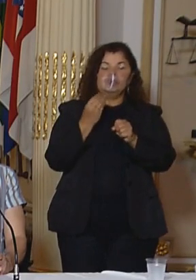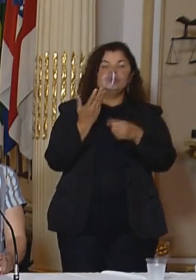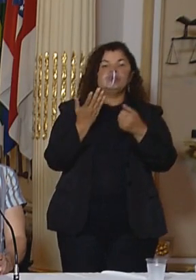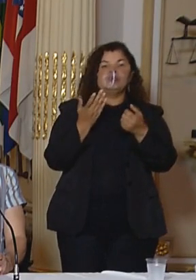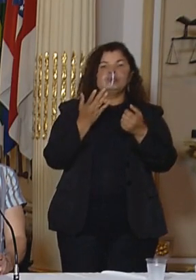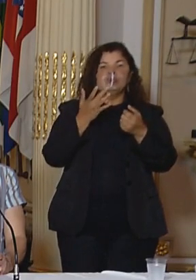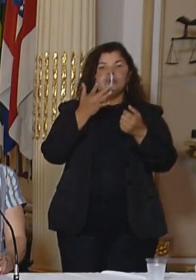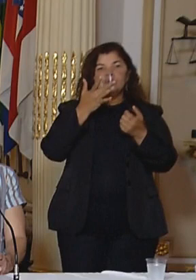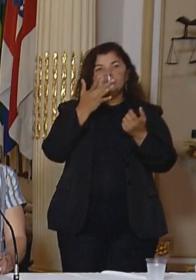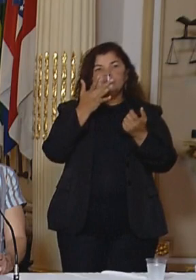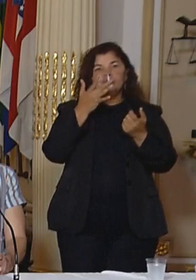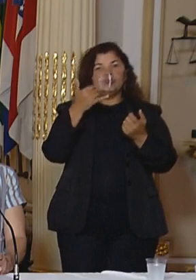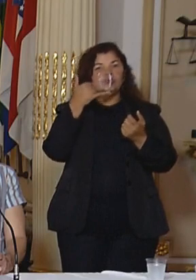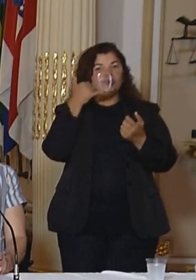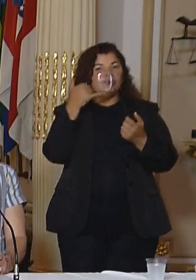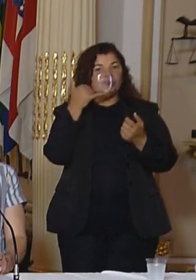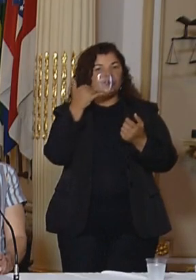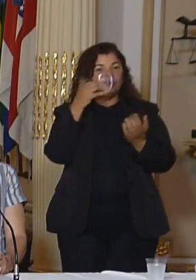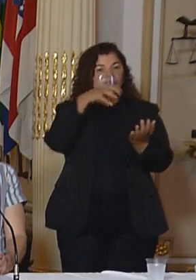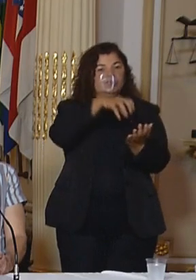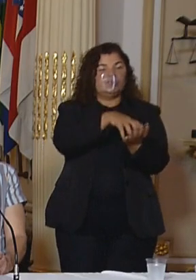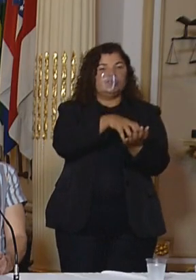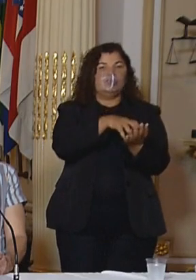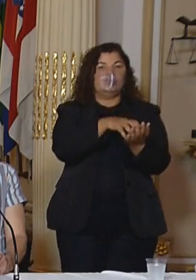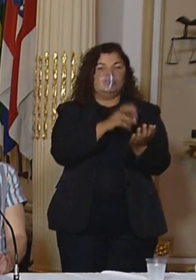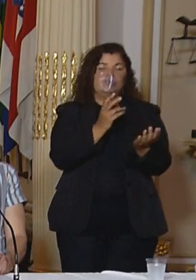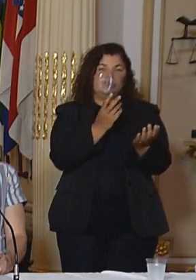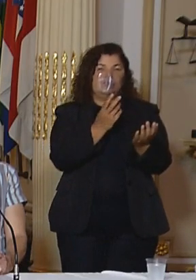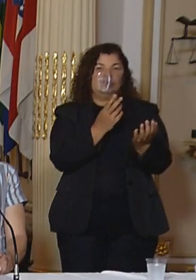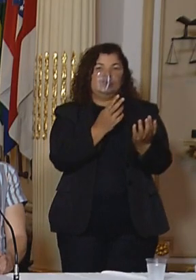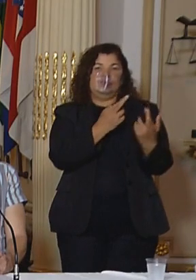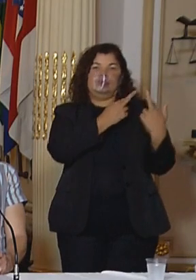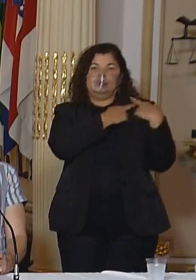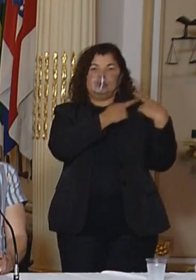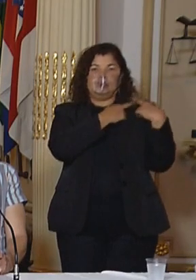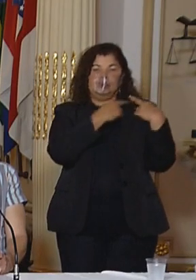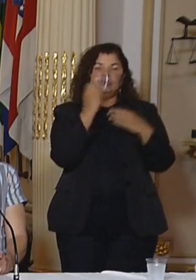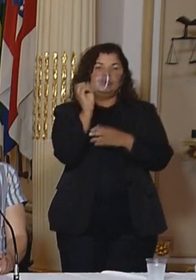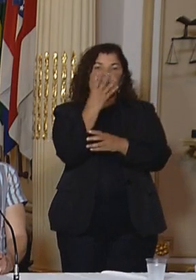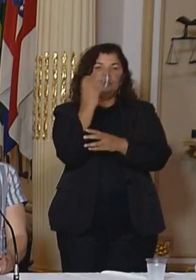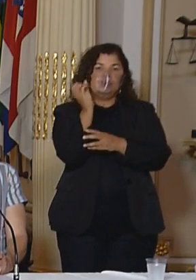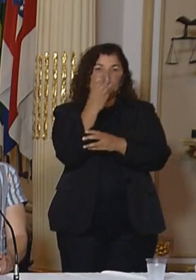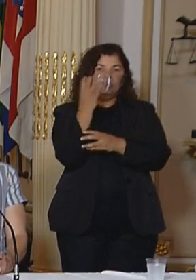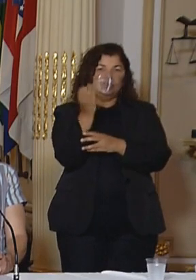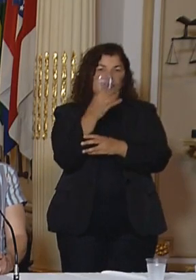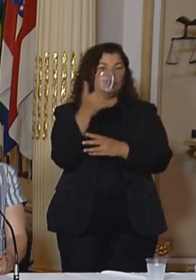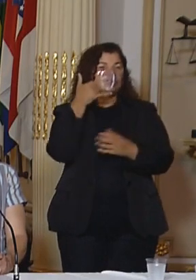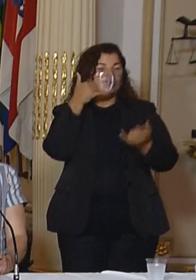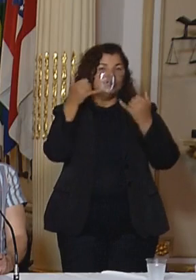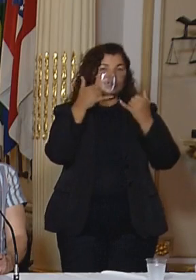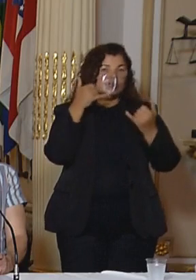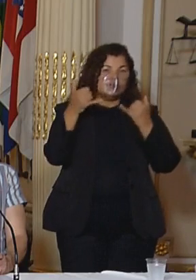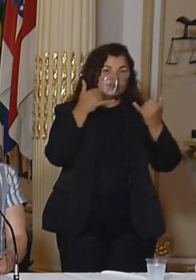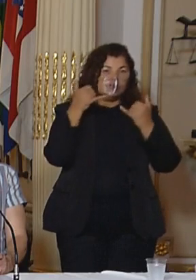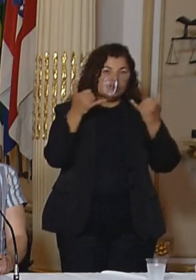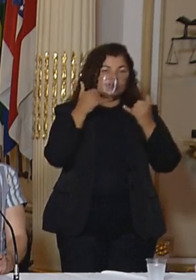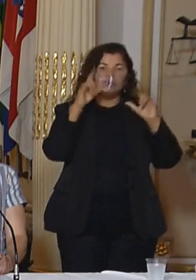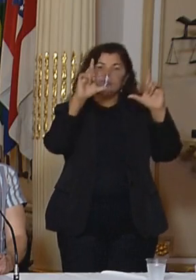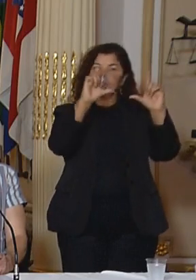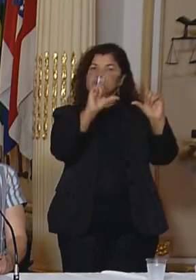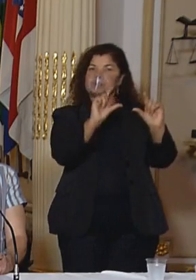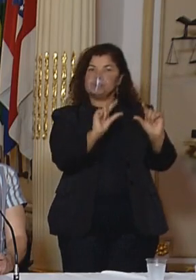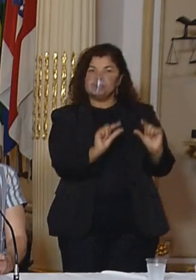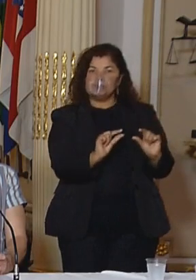chamados da Central de Regulação 92 do SAMU Metropolitano, quando a gente compara, por exemplo, ali pelo dia 12 e 13 de